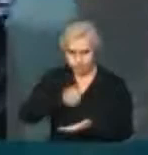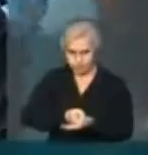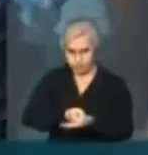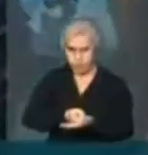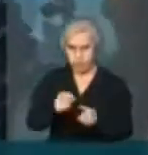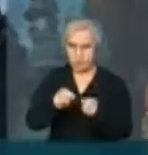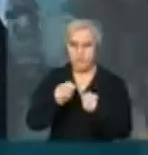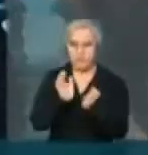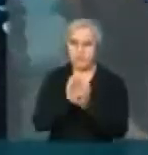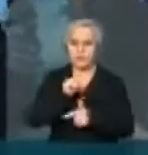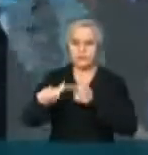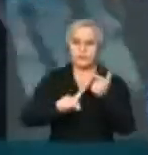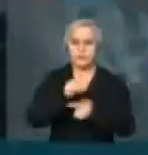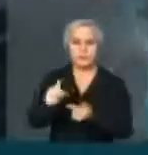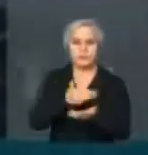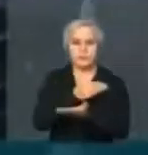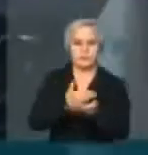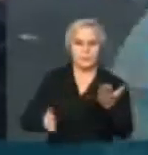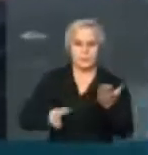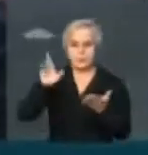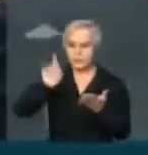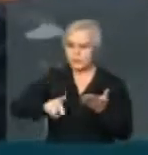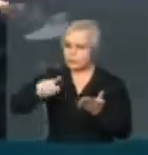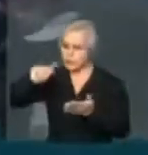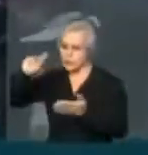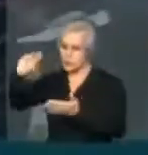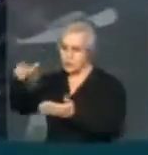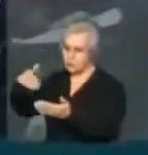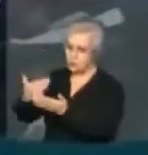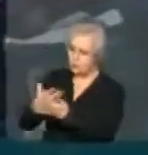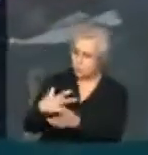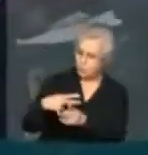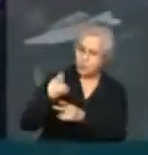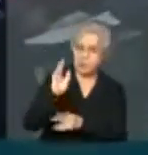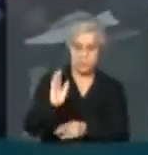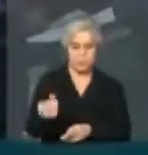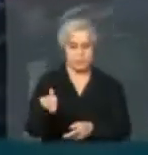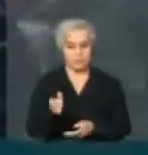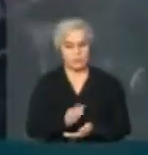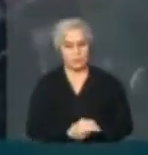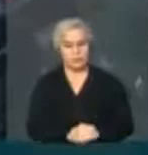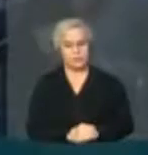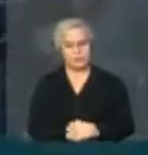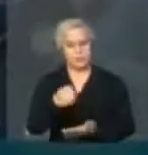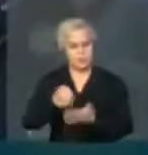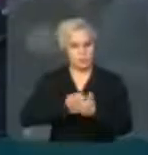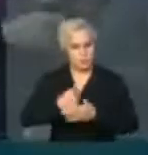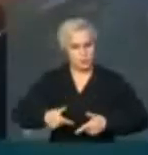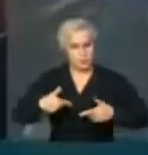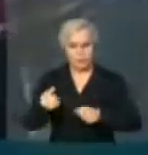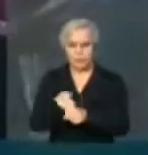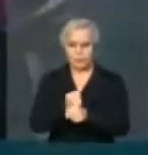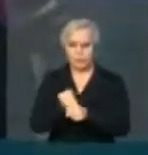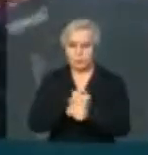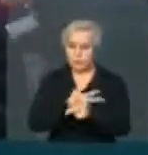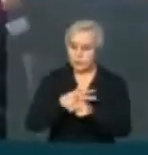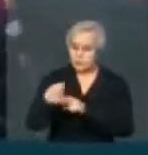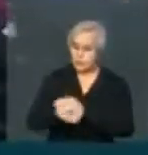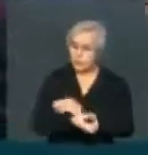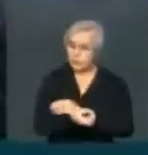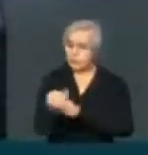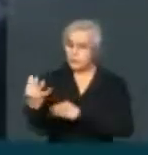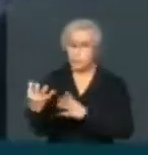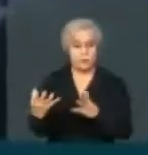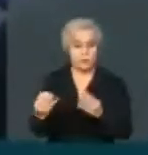que trabalhadores percam aquilo que conquistou ao longo de muitos e muitos anos de luta, conquistas essas que